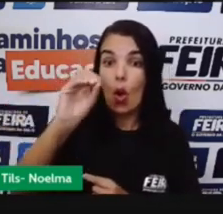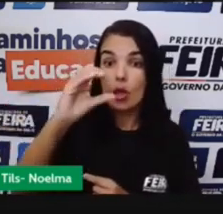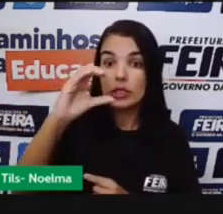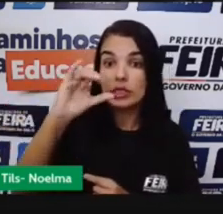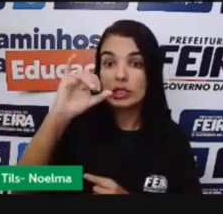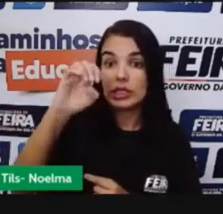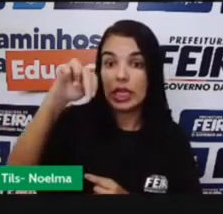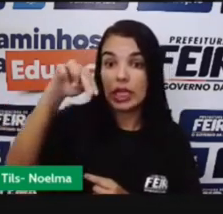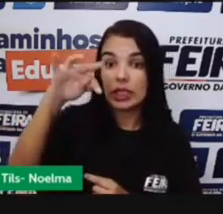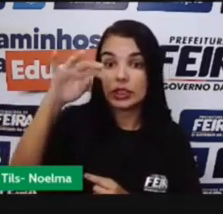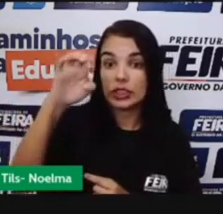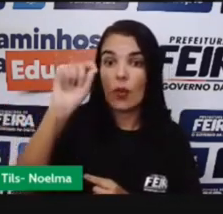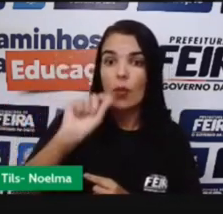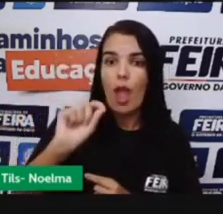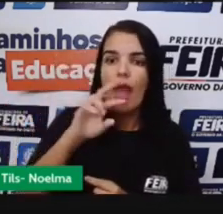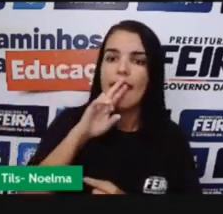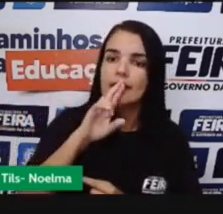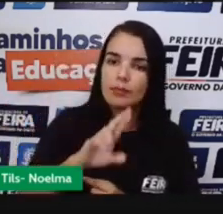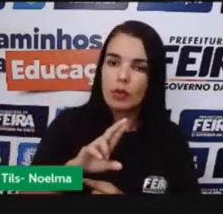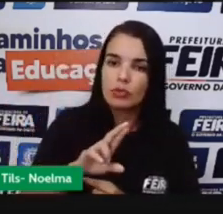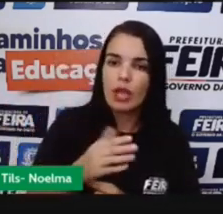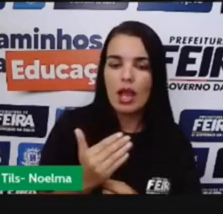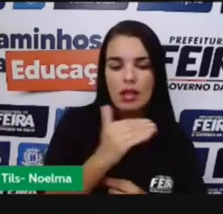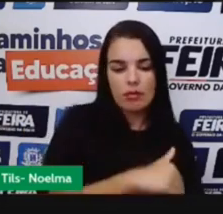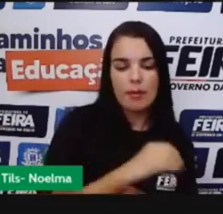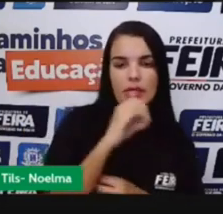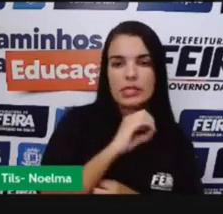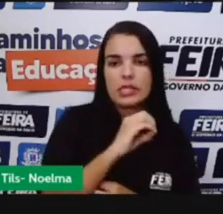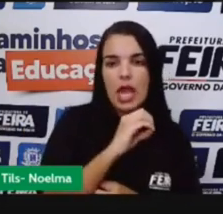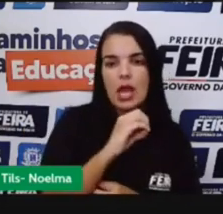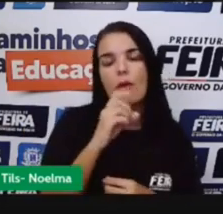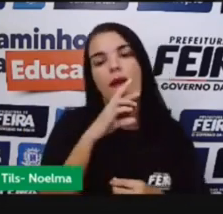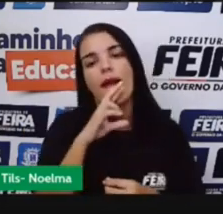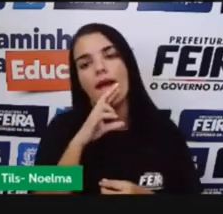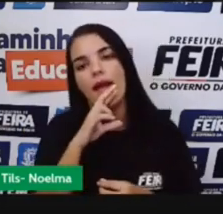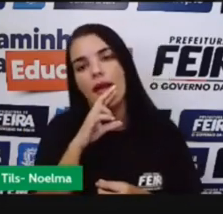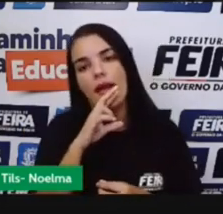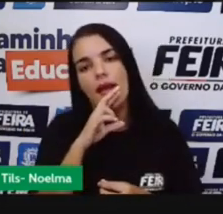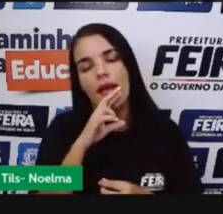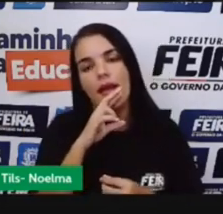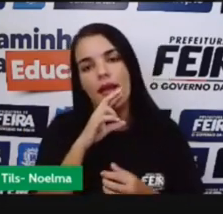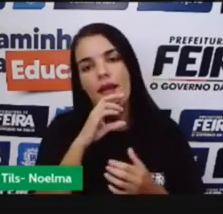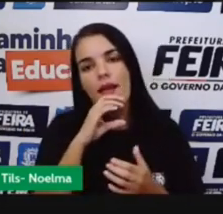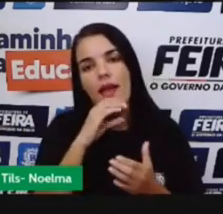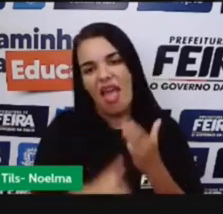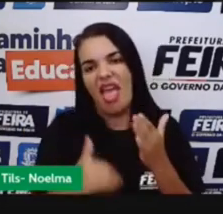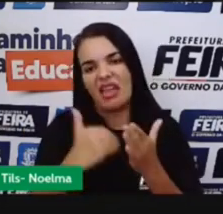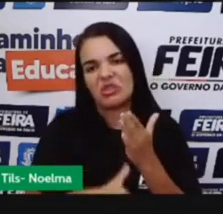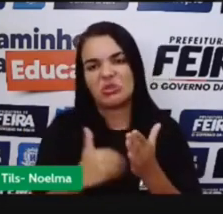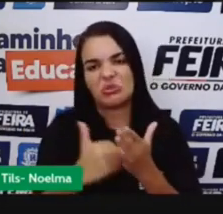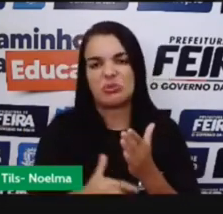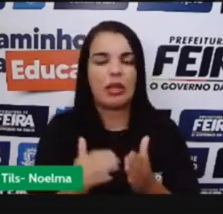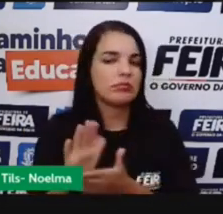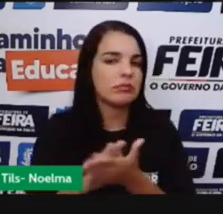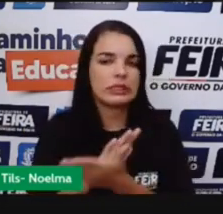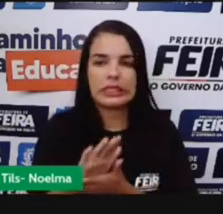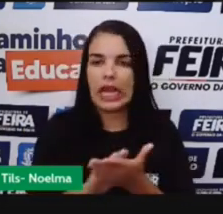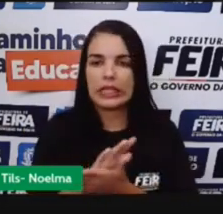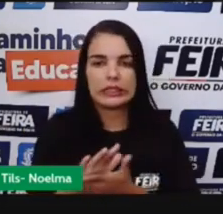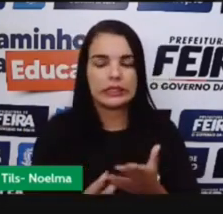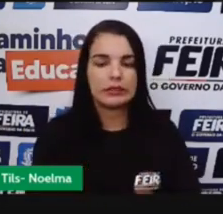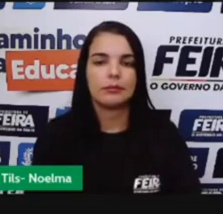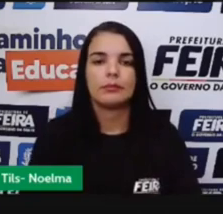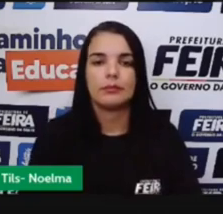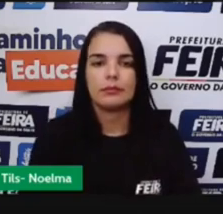aqui embaixo nós teríamos o resto. Nesse caso, o resto dessa divisão é zero. Por quê? Porque não sobrou